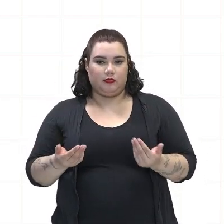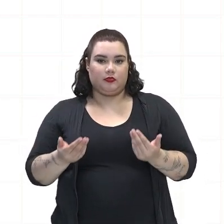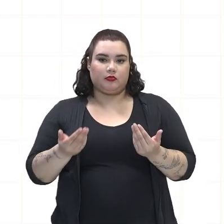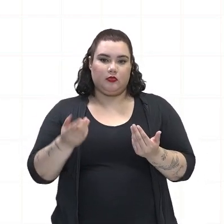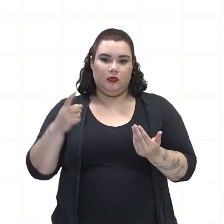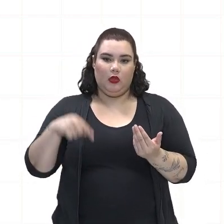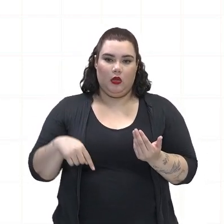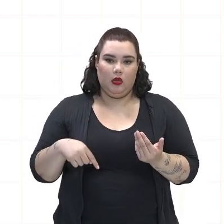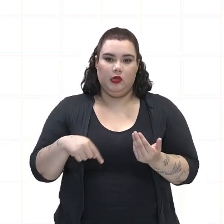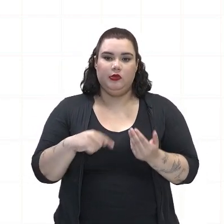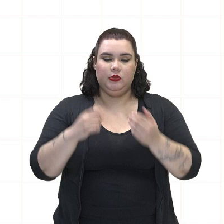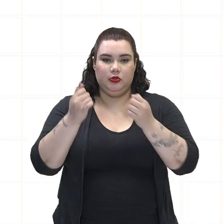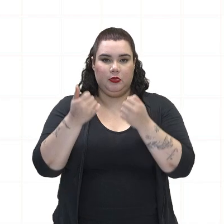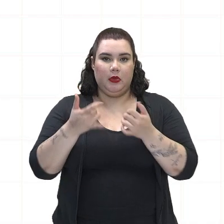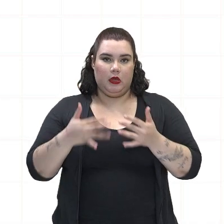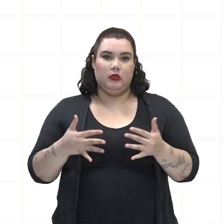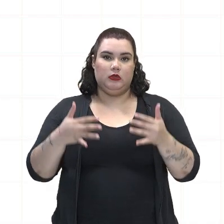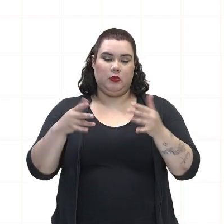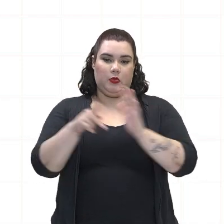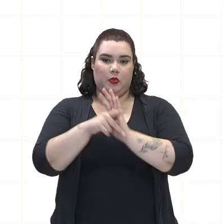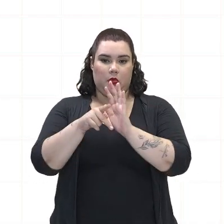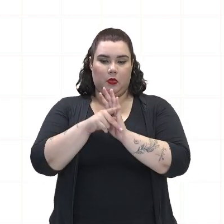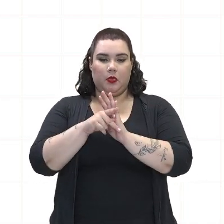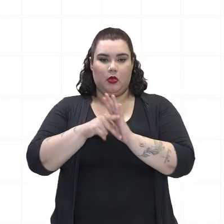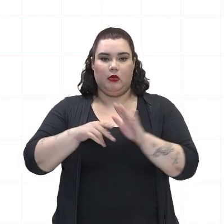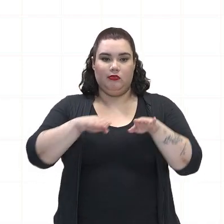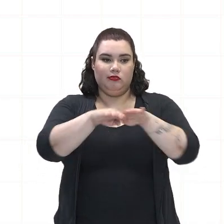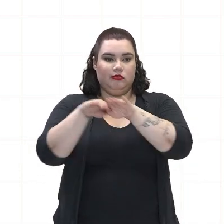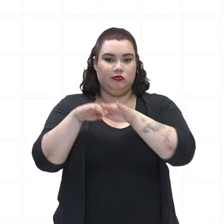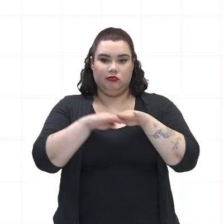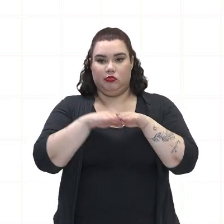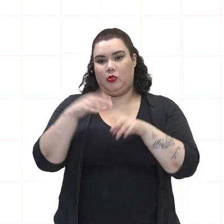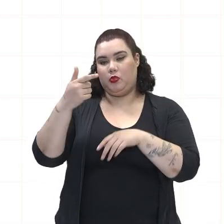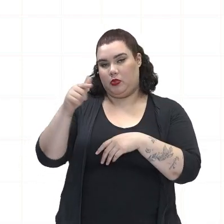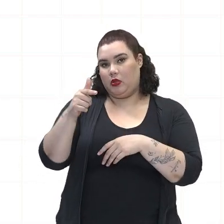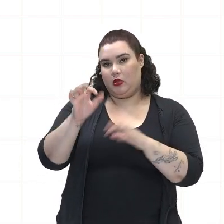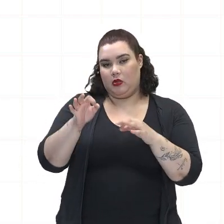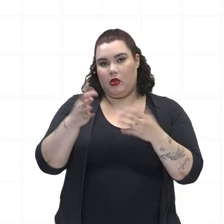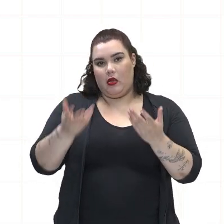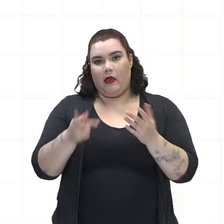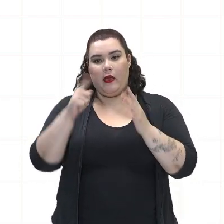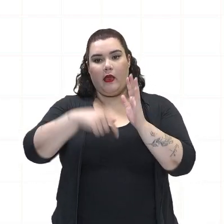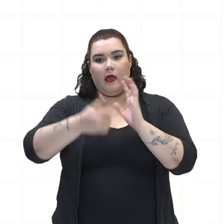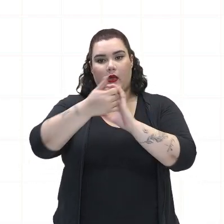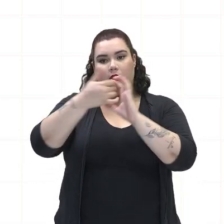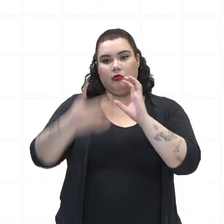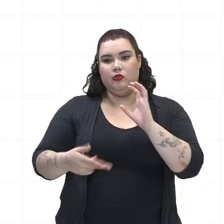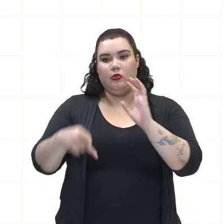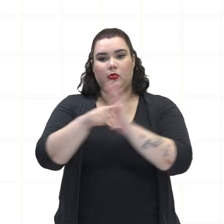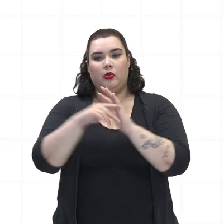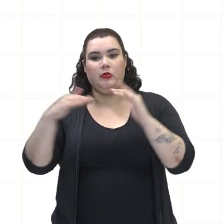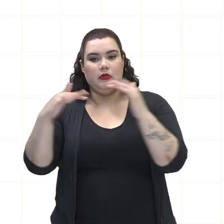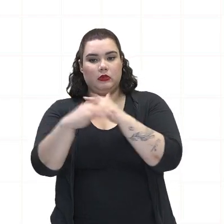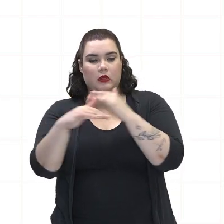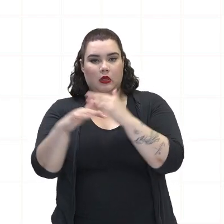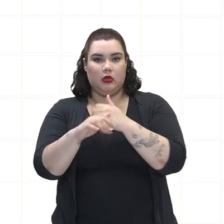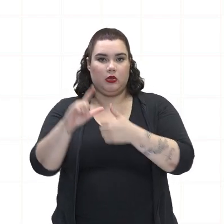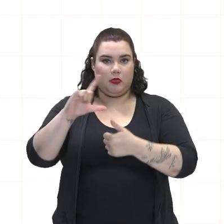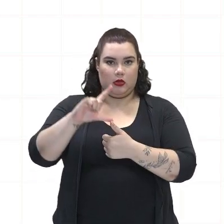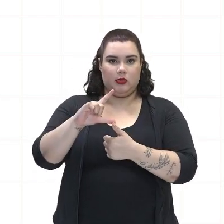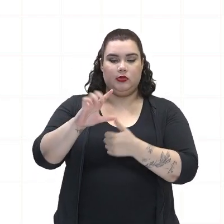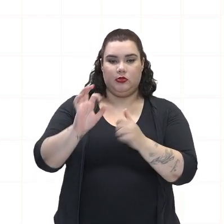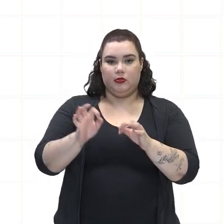existe, né, no mundo ali onde a desigualdade é muito grande, né? Que é característica das cidades da América Latina, não só do